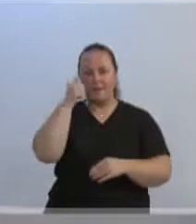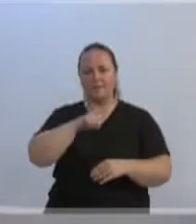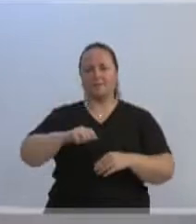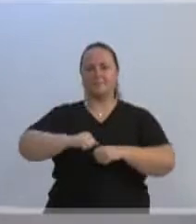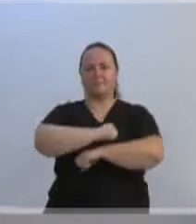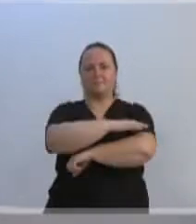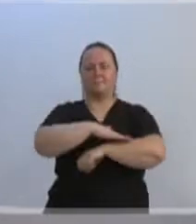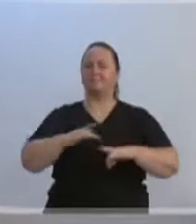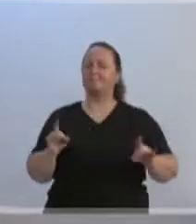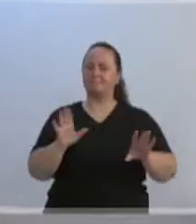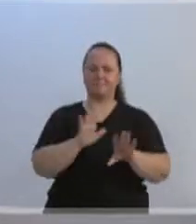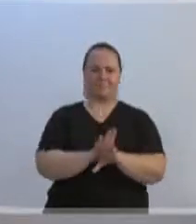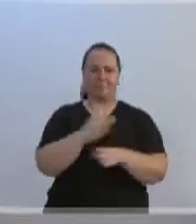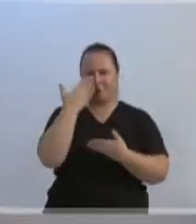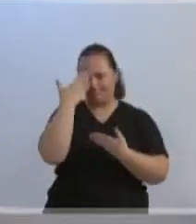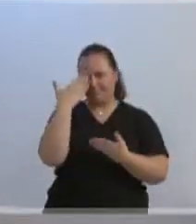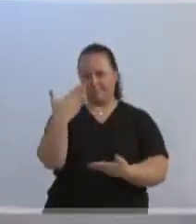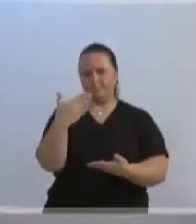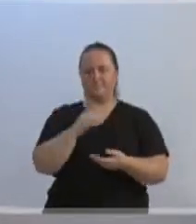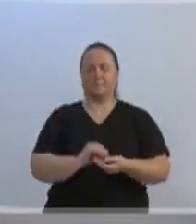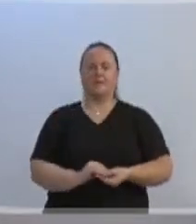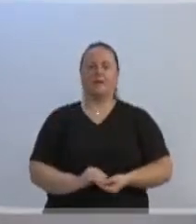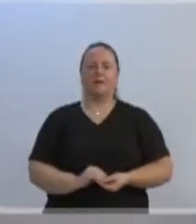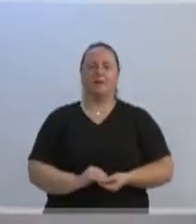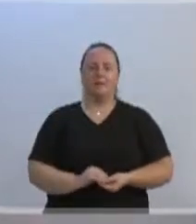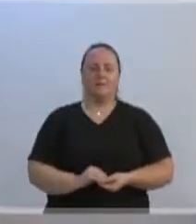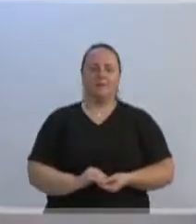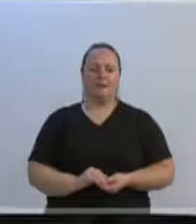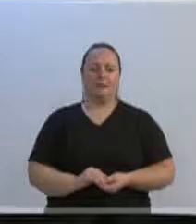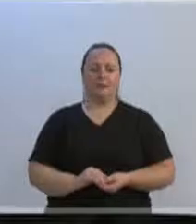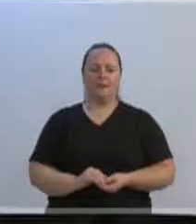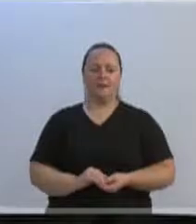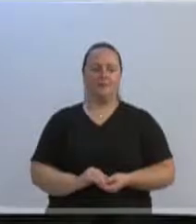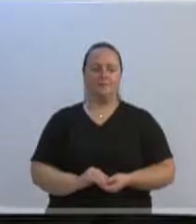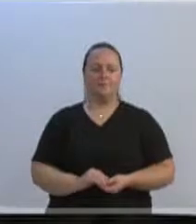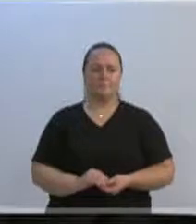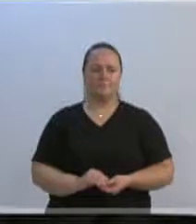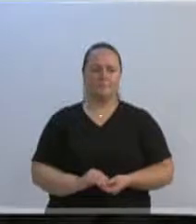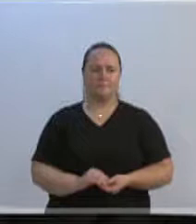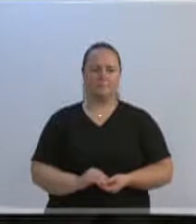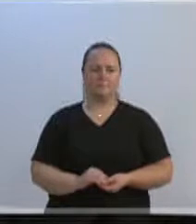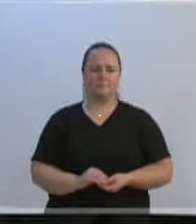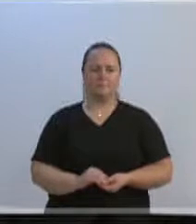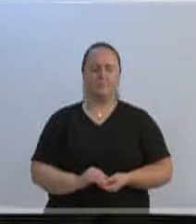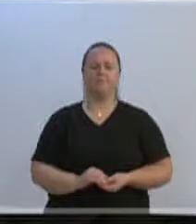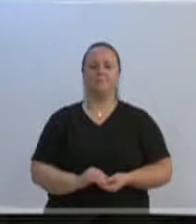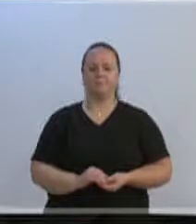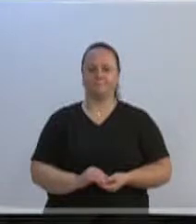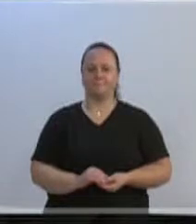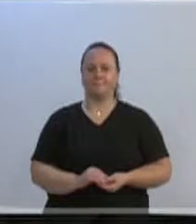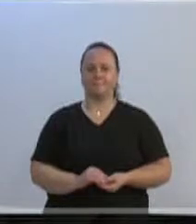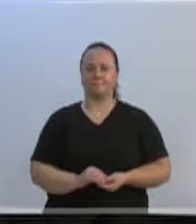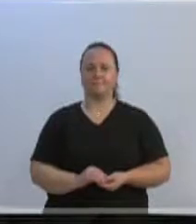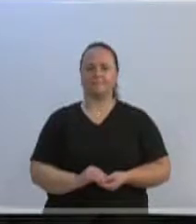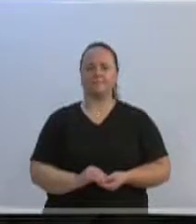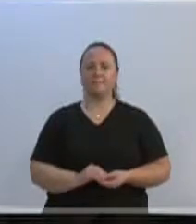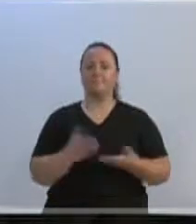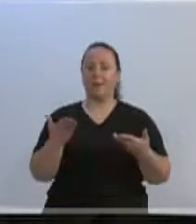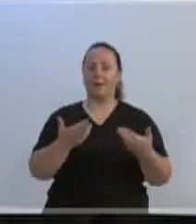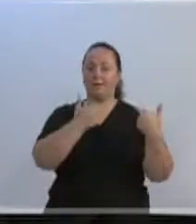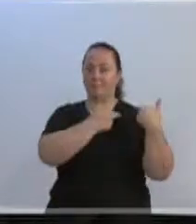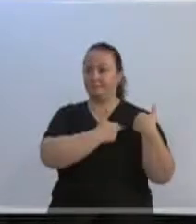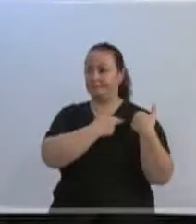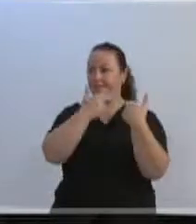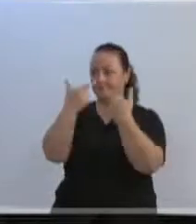benfeitoria para a região obrigado obrigado o vereador marcos da rosa ou desenvolver os trabalhos aqui da